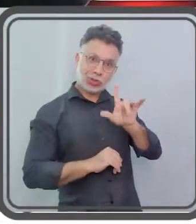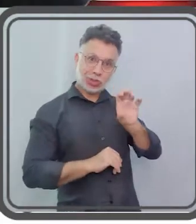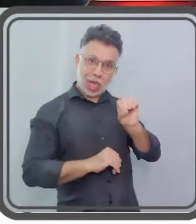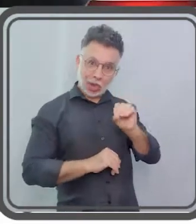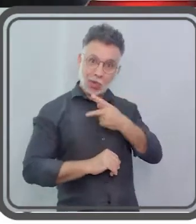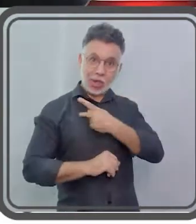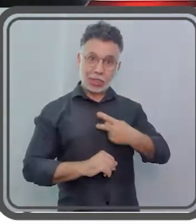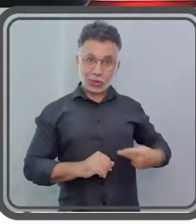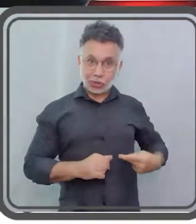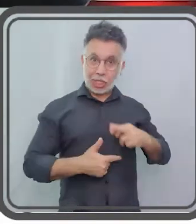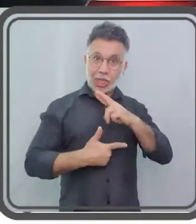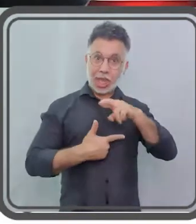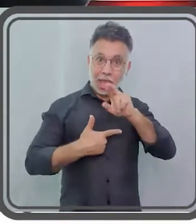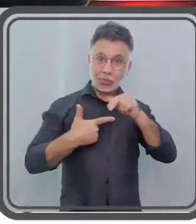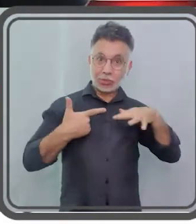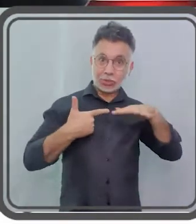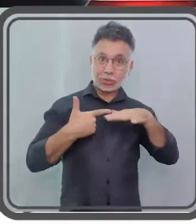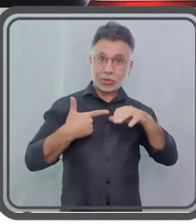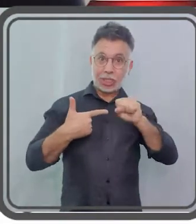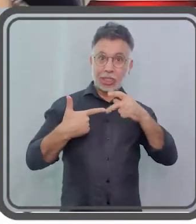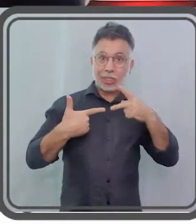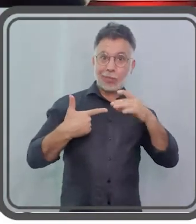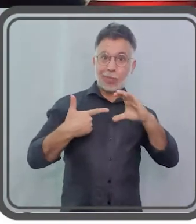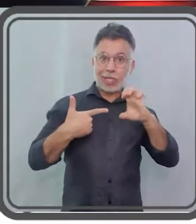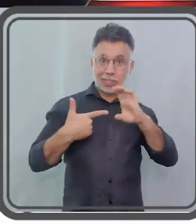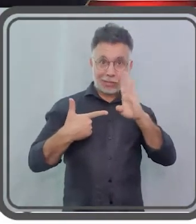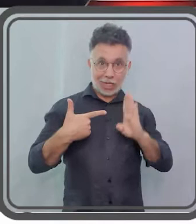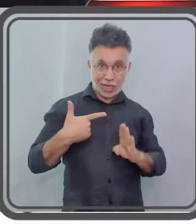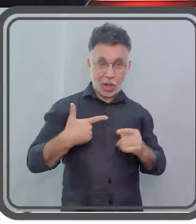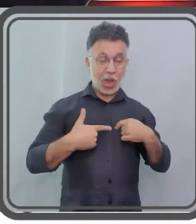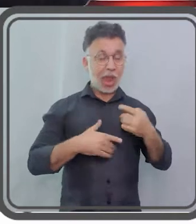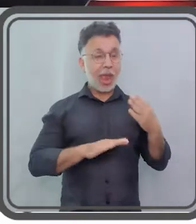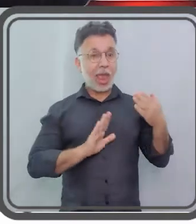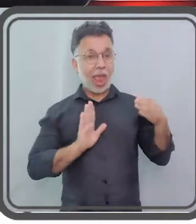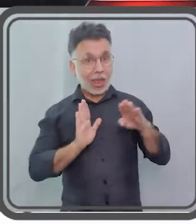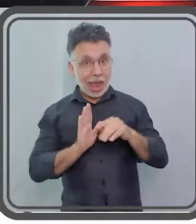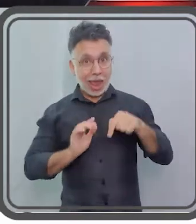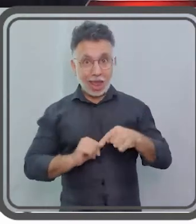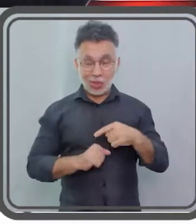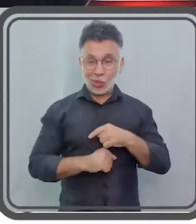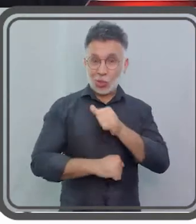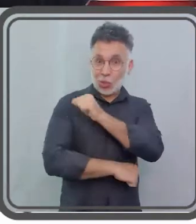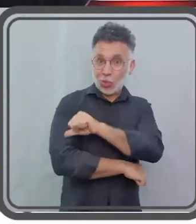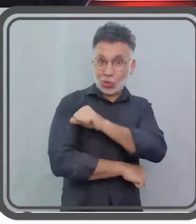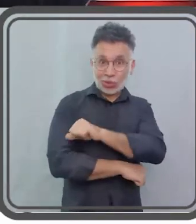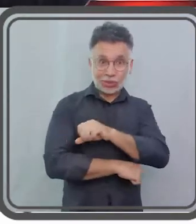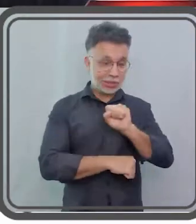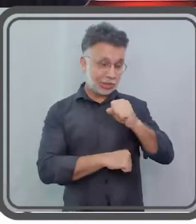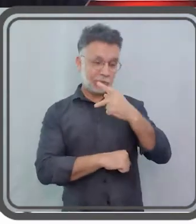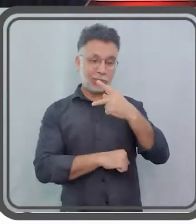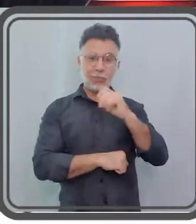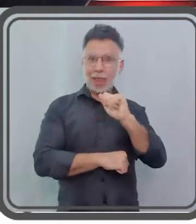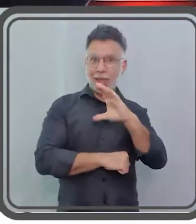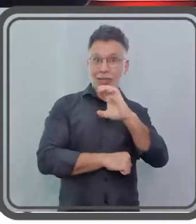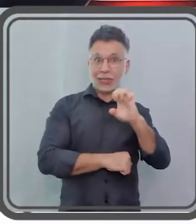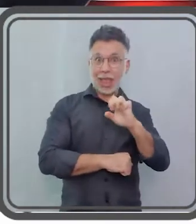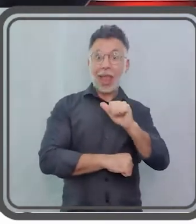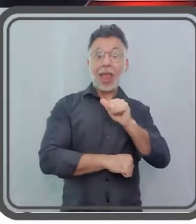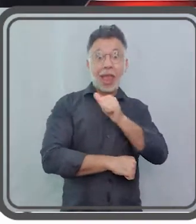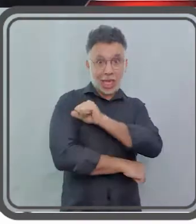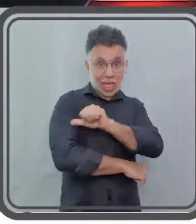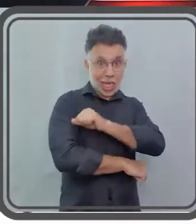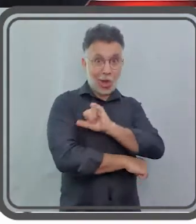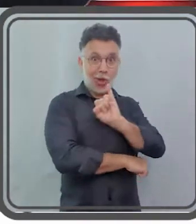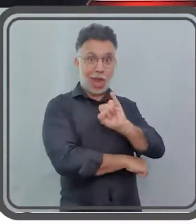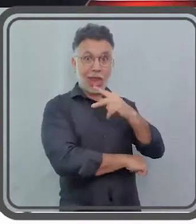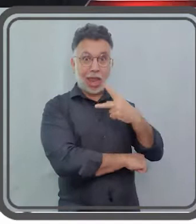do Spaces Brasil, e diretamente hoje aqui estou no Rio de Janeiro, do Spaces Ipanema, para fazer essa live